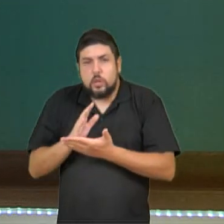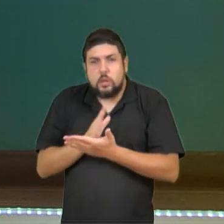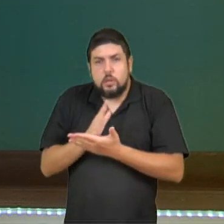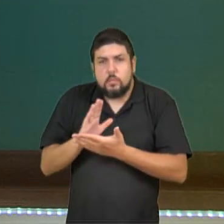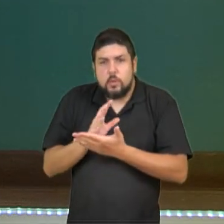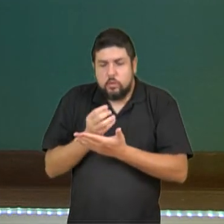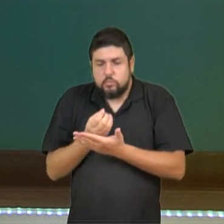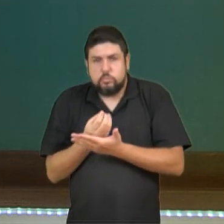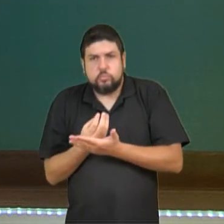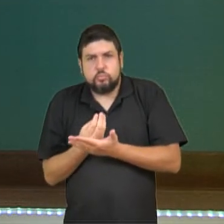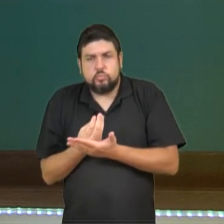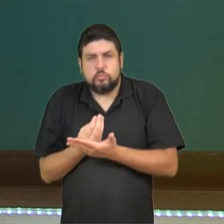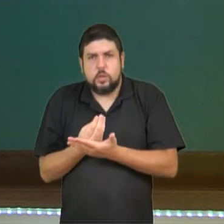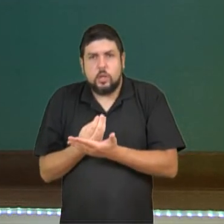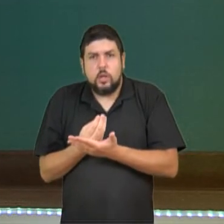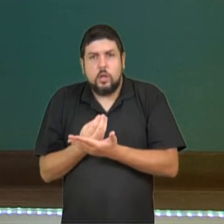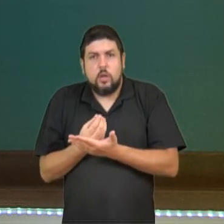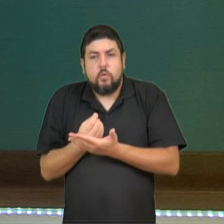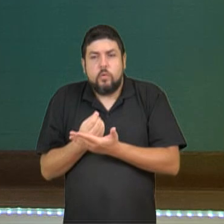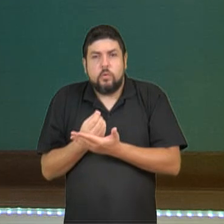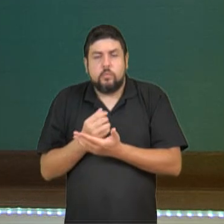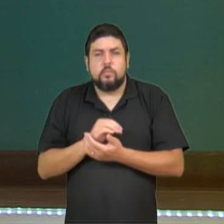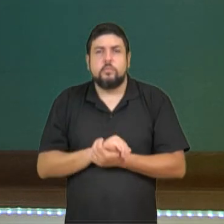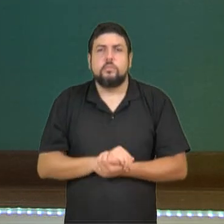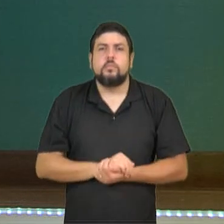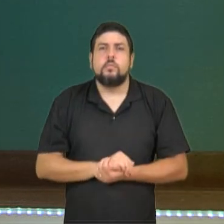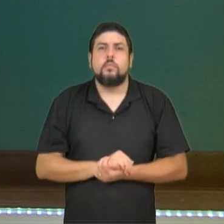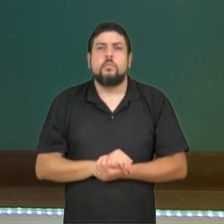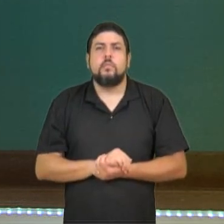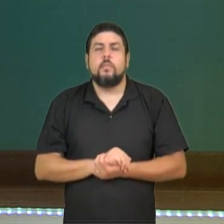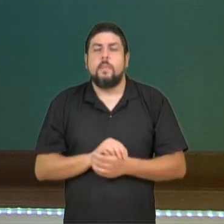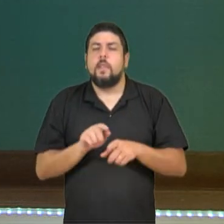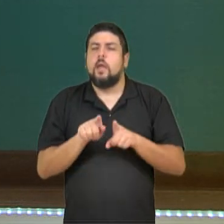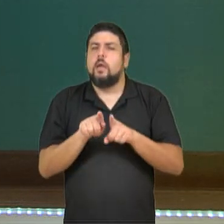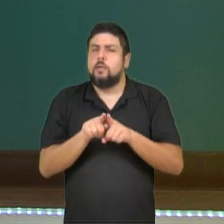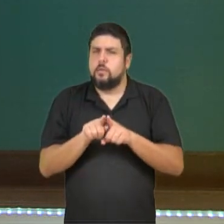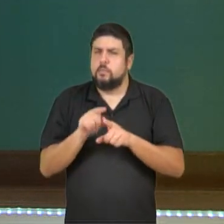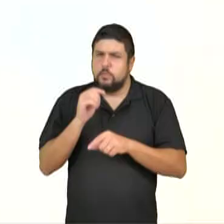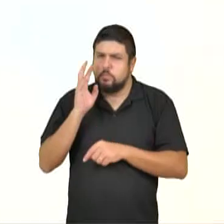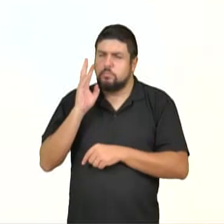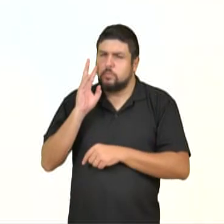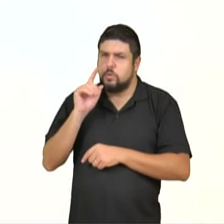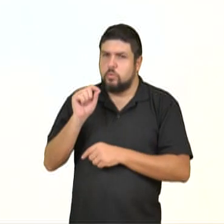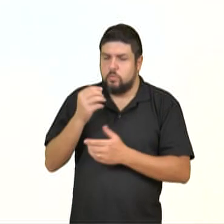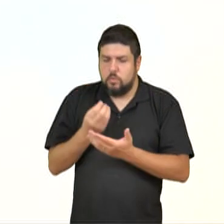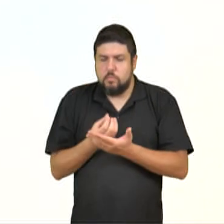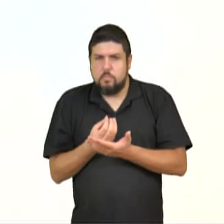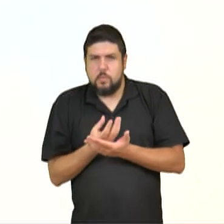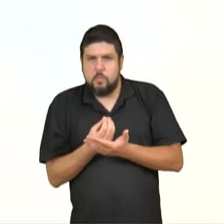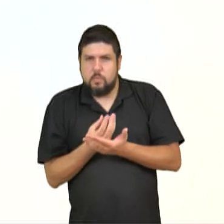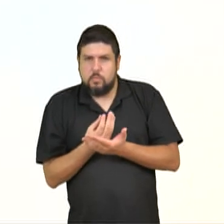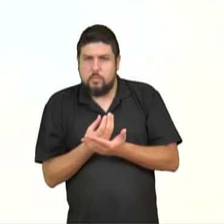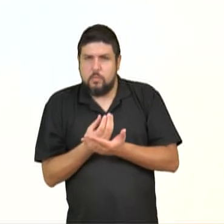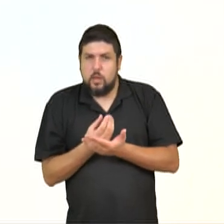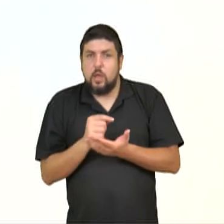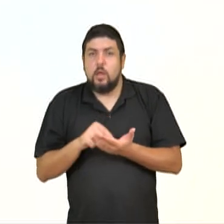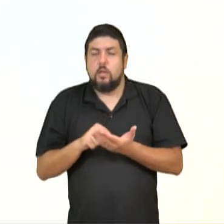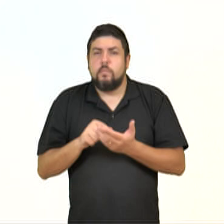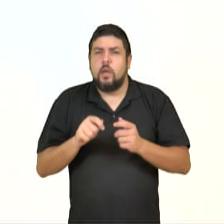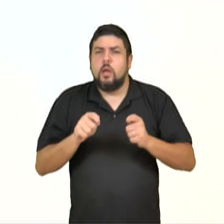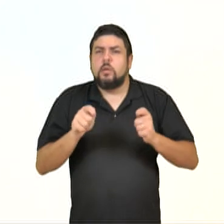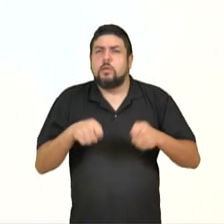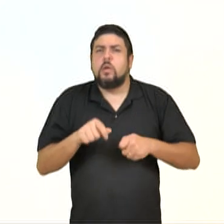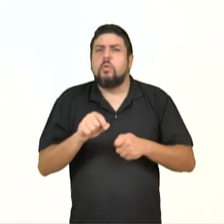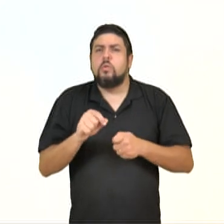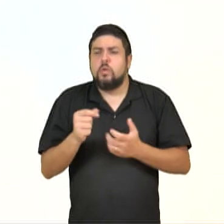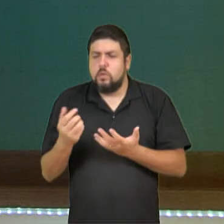aquilo, né, que é ameaça para o nosso corpo. Outro ponto interessante é que os linfonodos conseguem